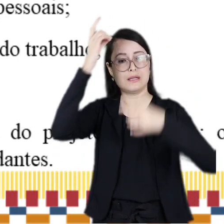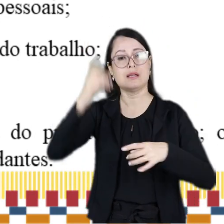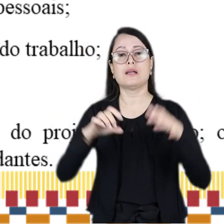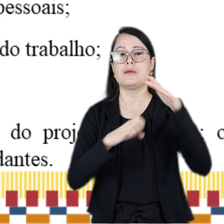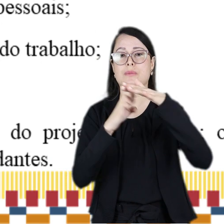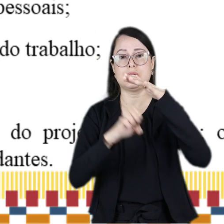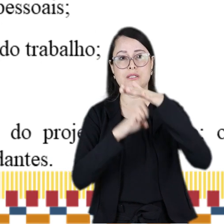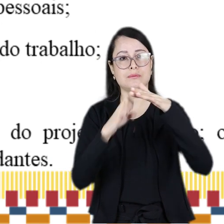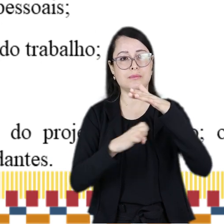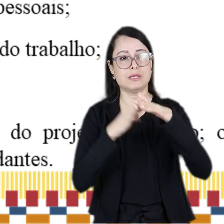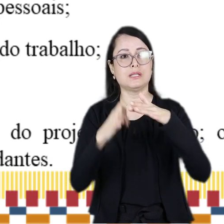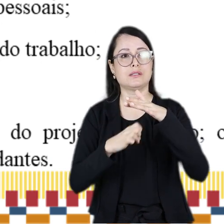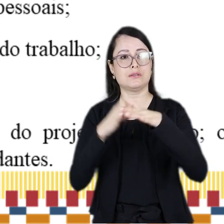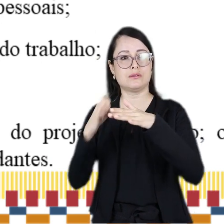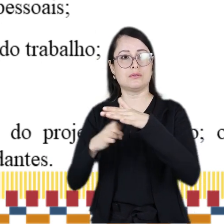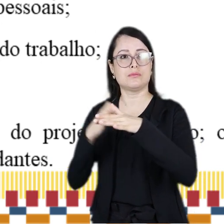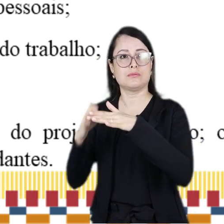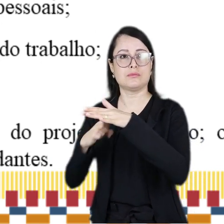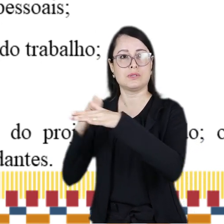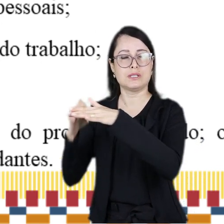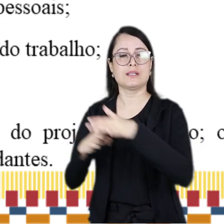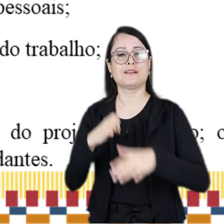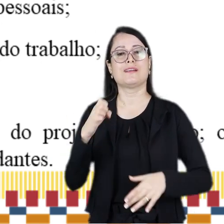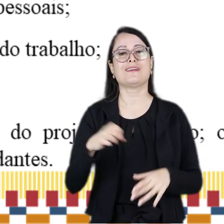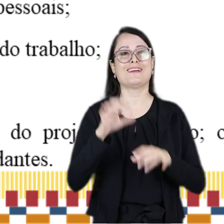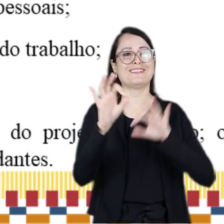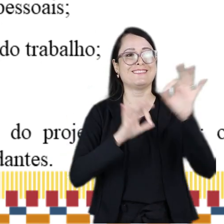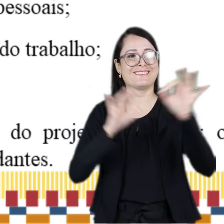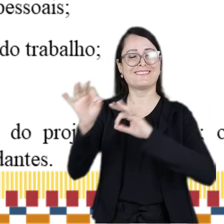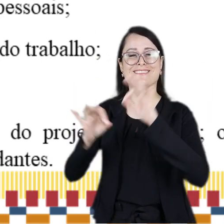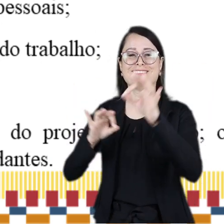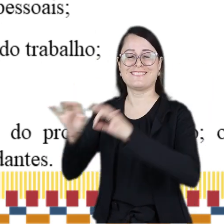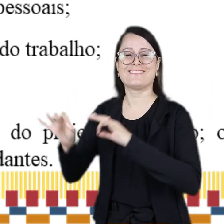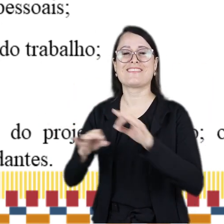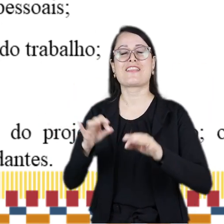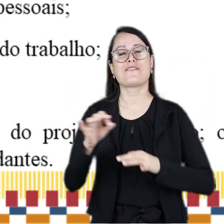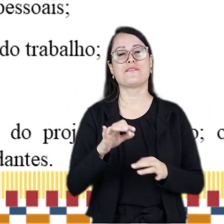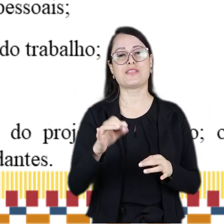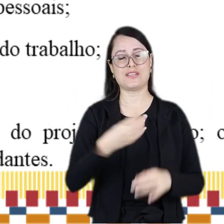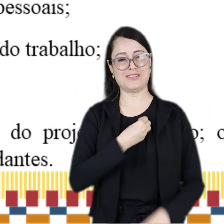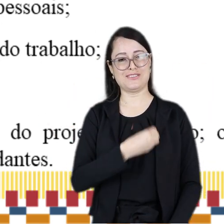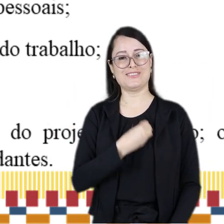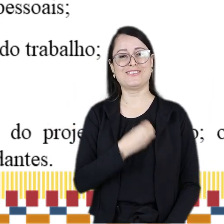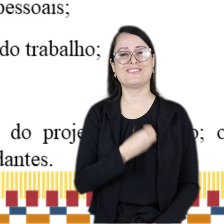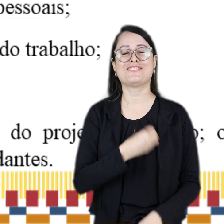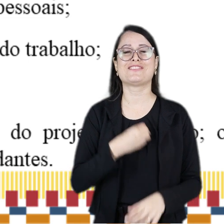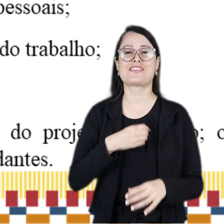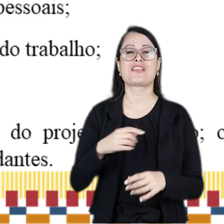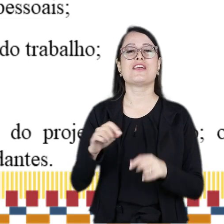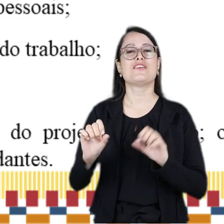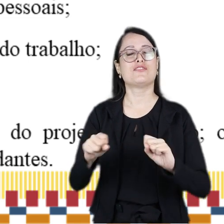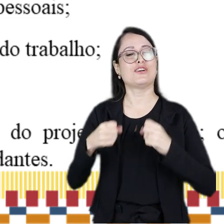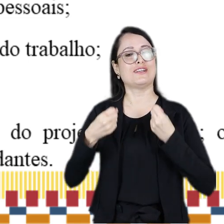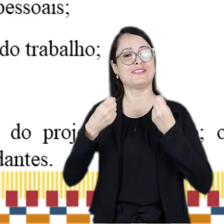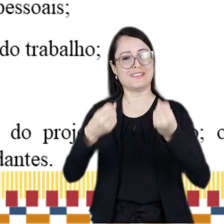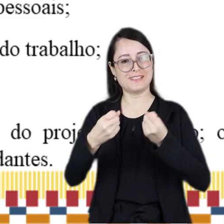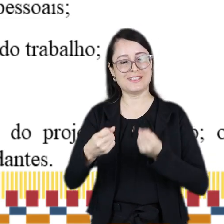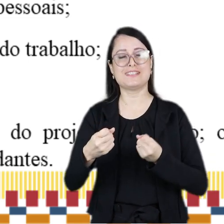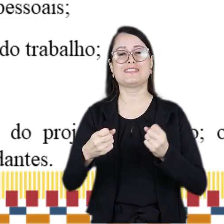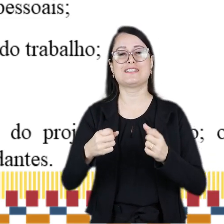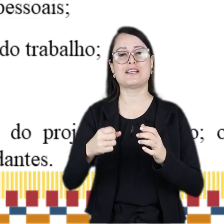e até produtivos, né? Articulados com o seu projeto de vida que fortaleçam a sua atuação como protagonistas da própria